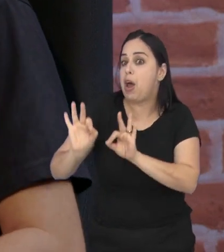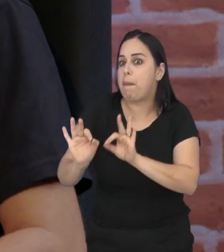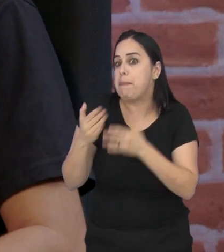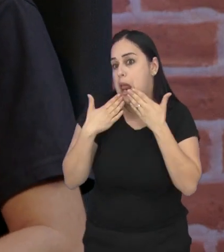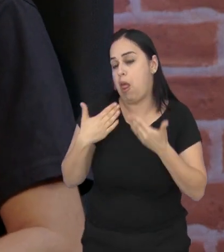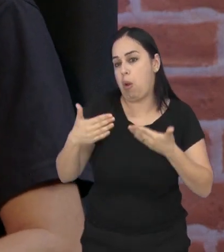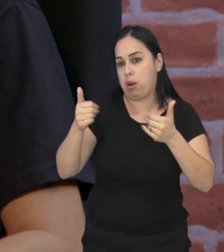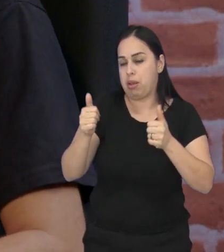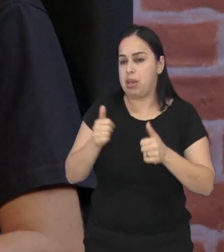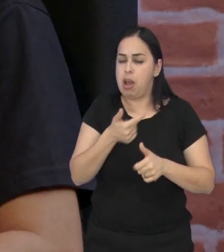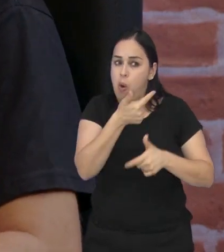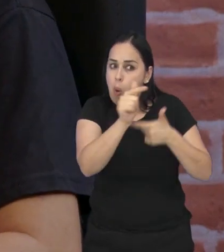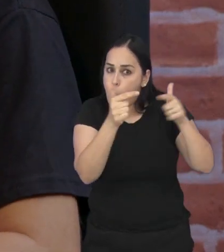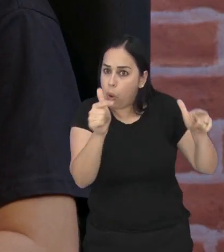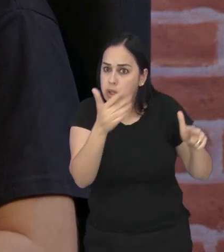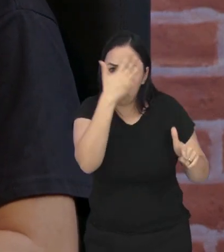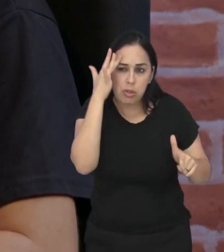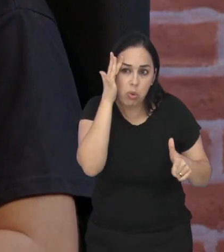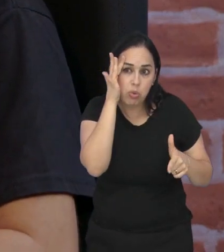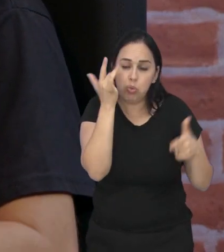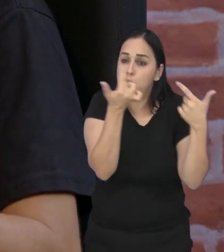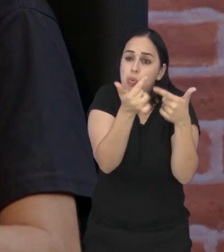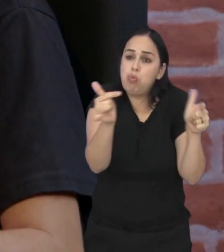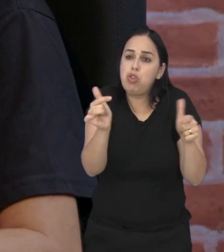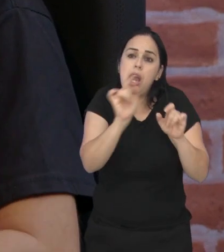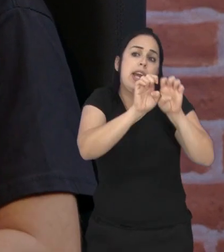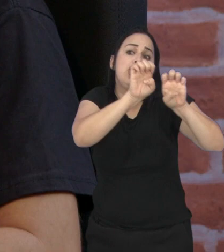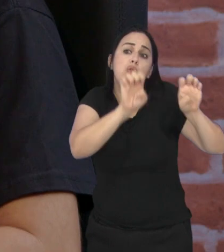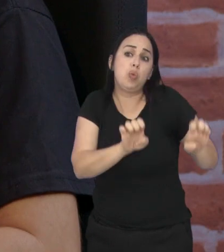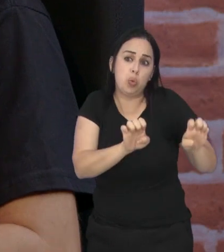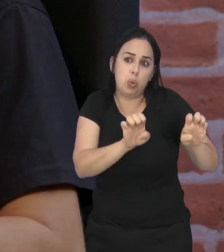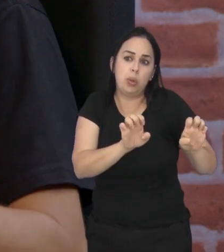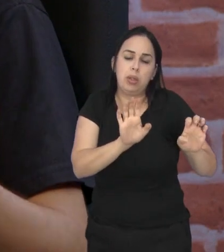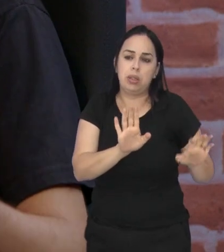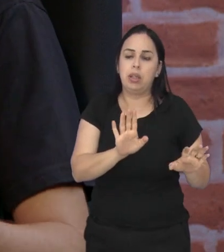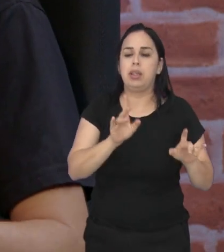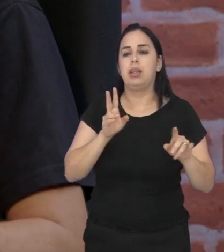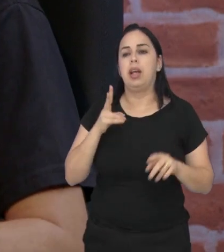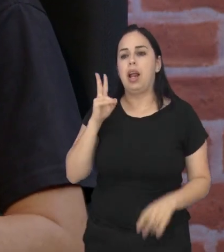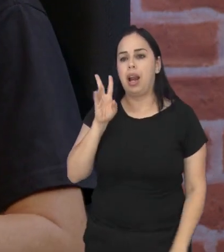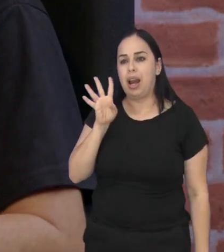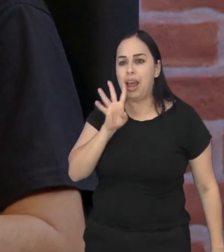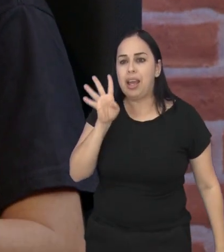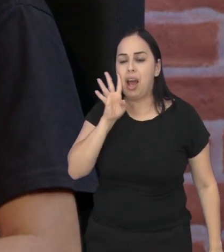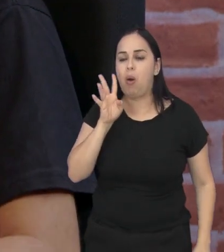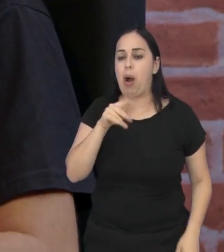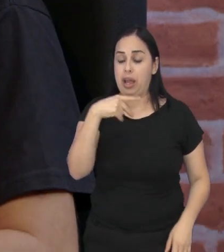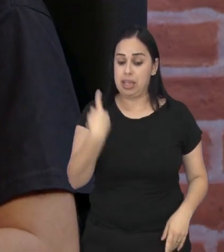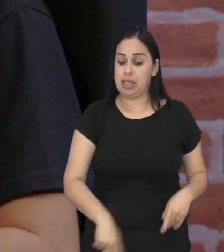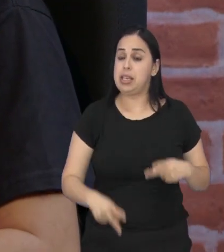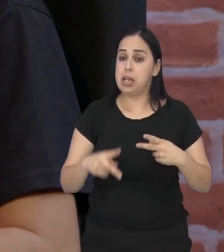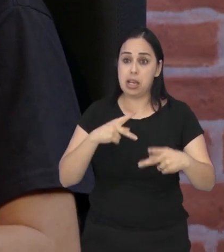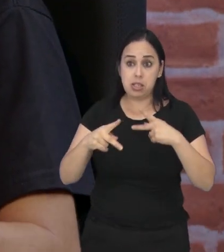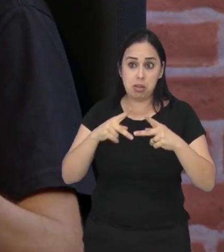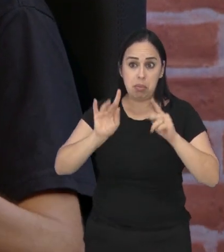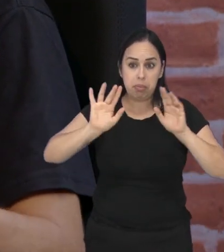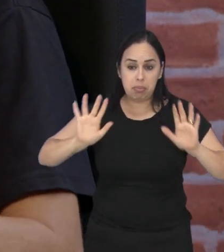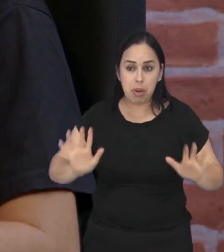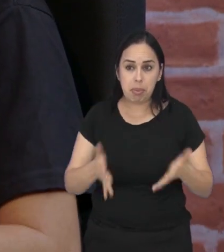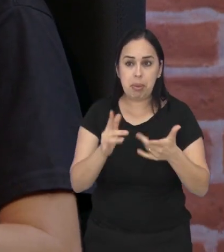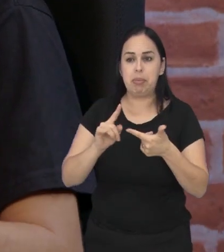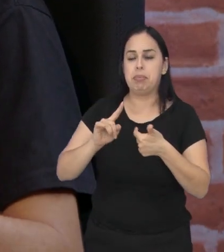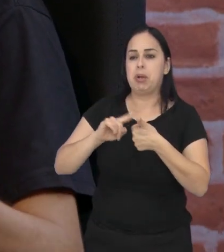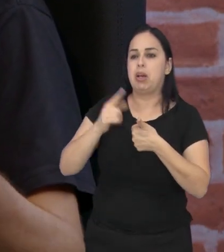nada? Cara, tiveram muitas ações, né? Legal, eu tinha que ressaltar. A galera de São José fez muitas ações para